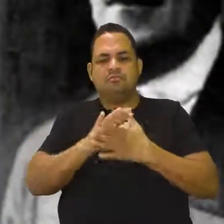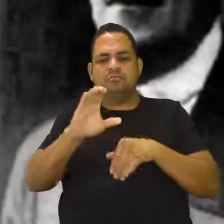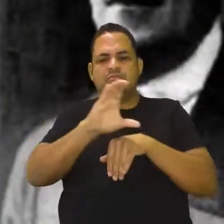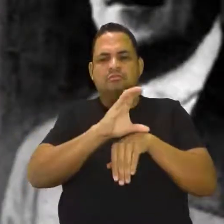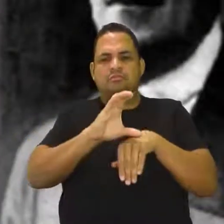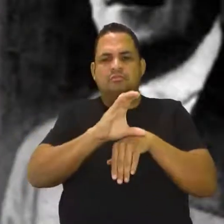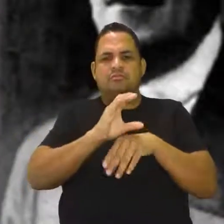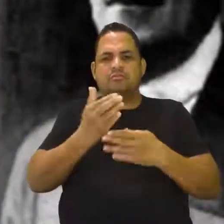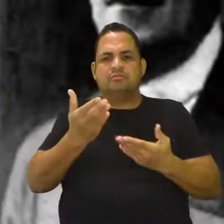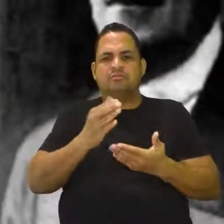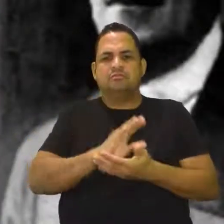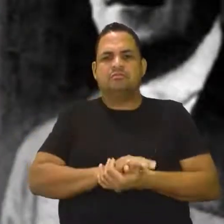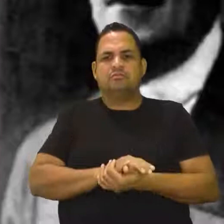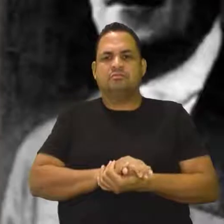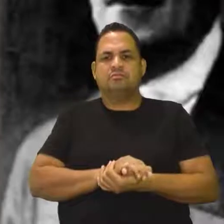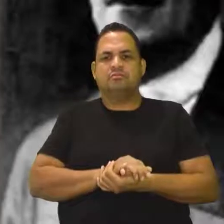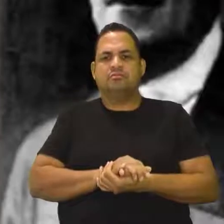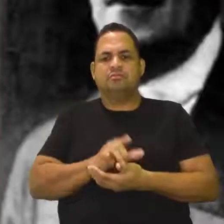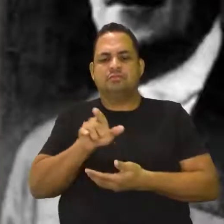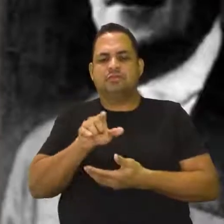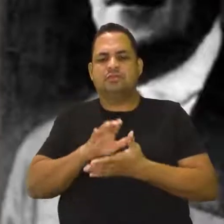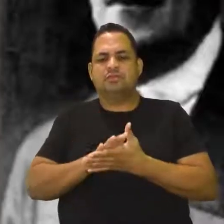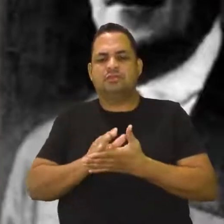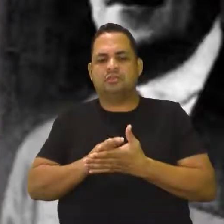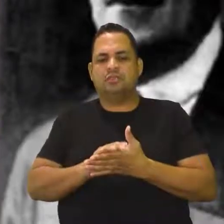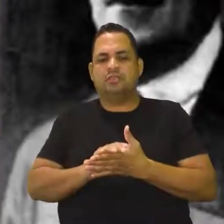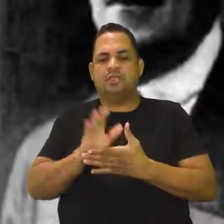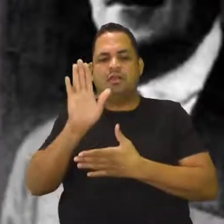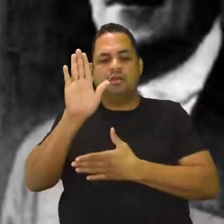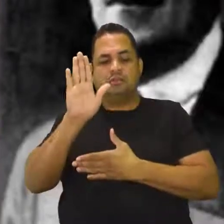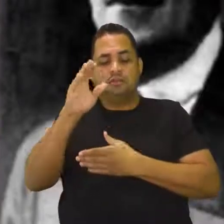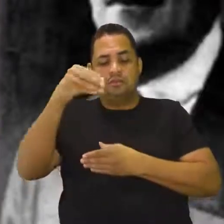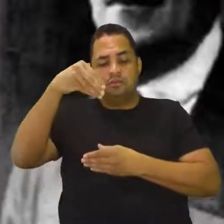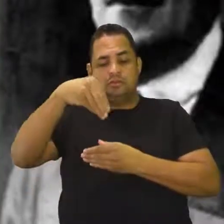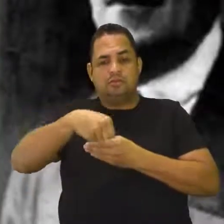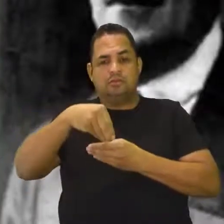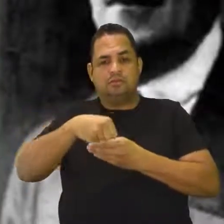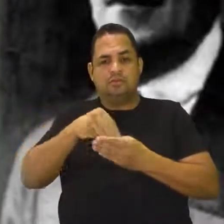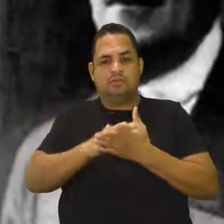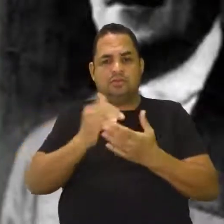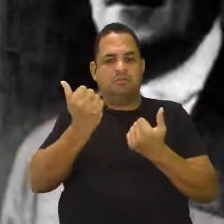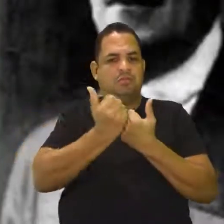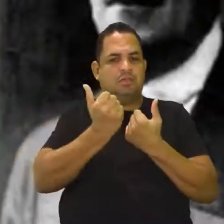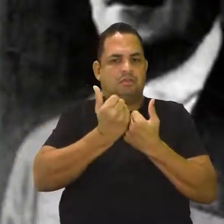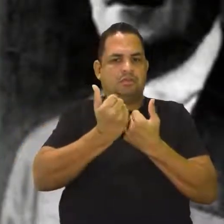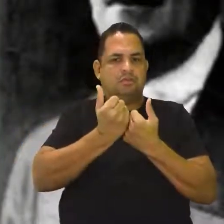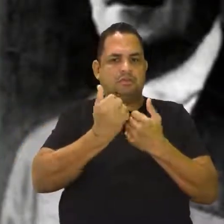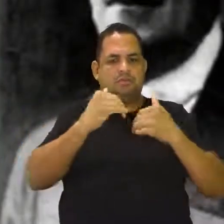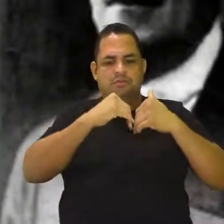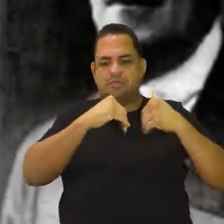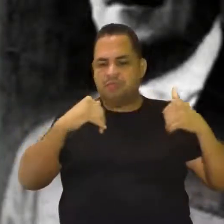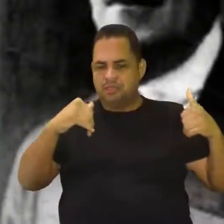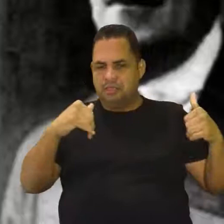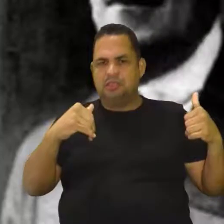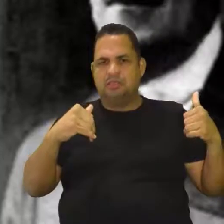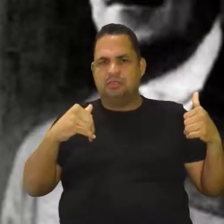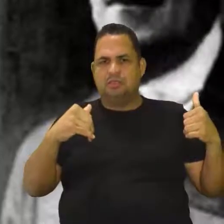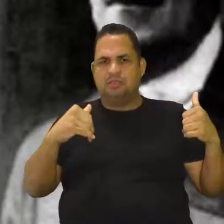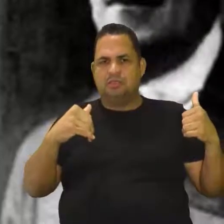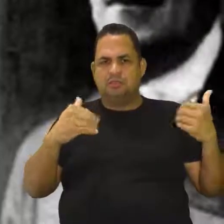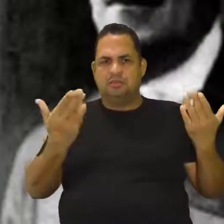existia, ele colocava assim, você tem um candidato a presidente e o candidato a vice em chapas separadas.